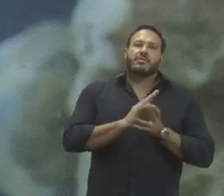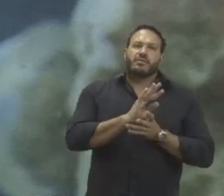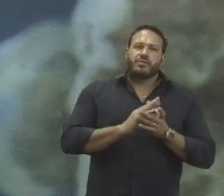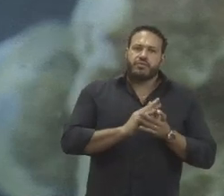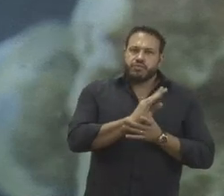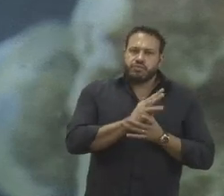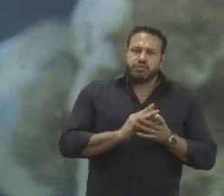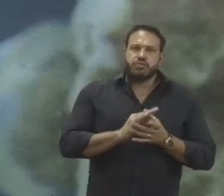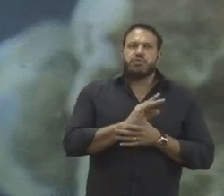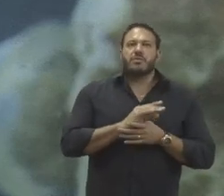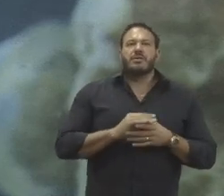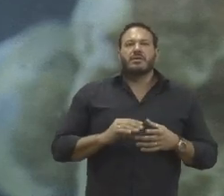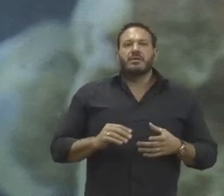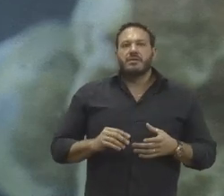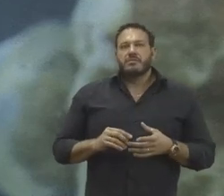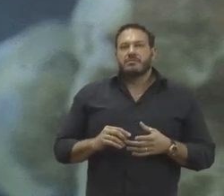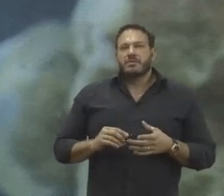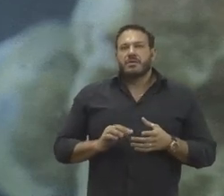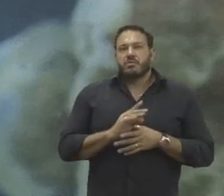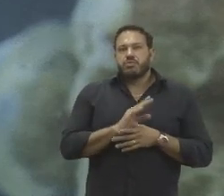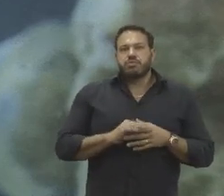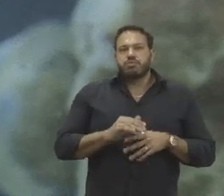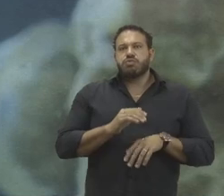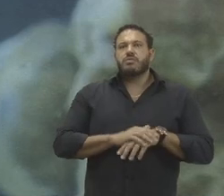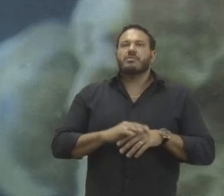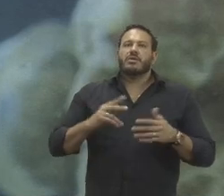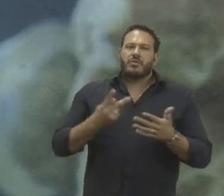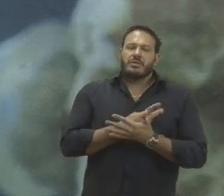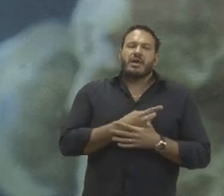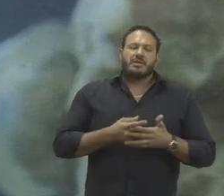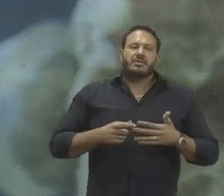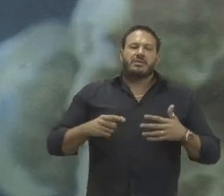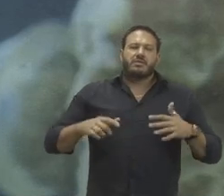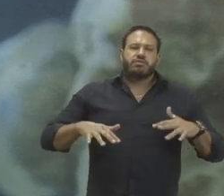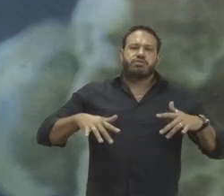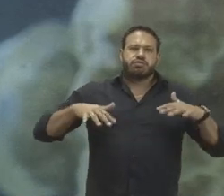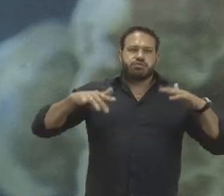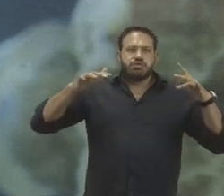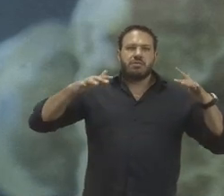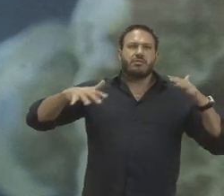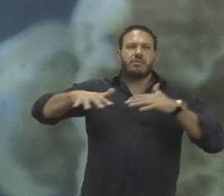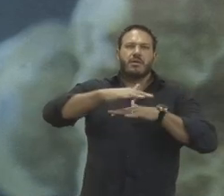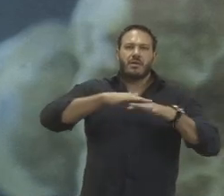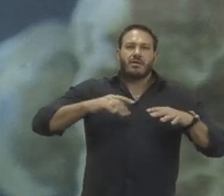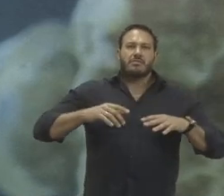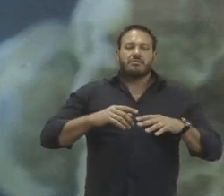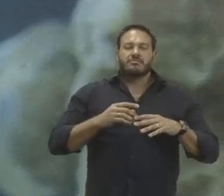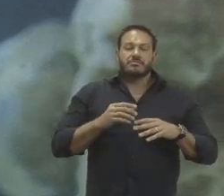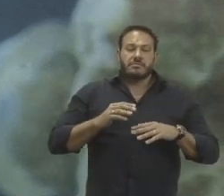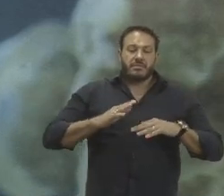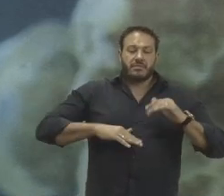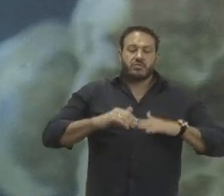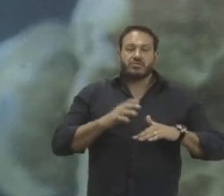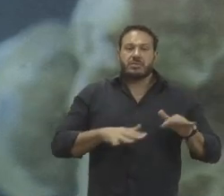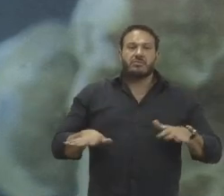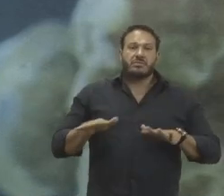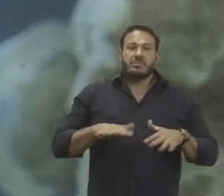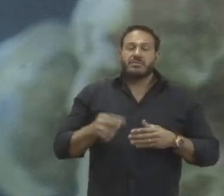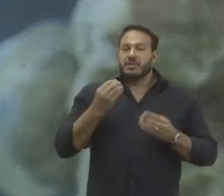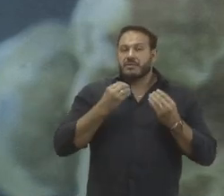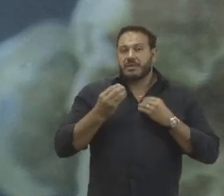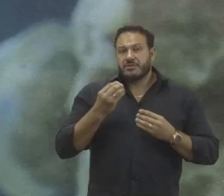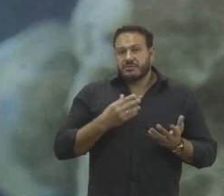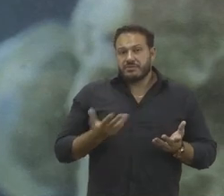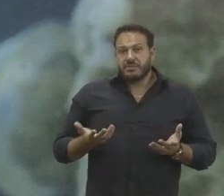do dos que contribuem para o aquecimento global vem da produção de alimentos Então como é que você